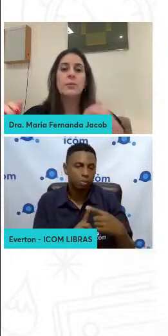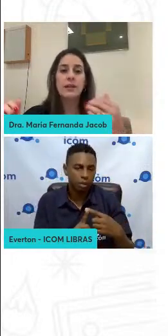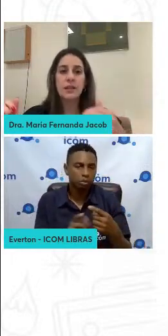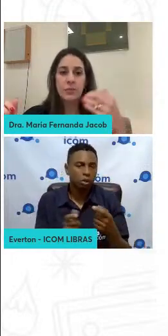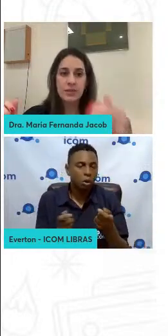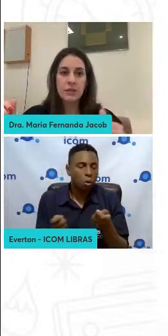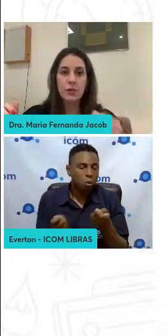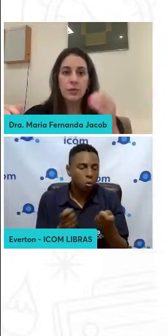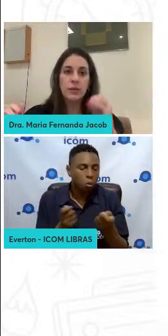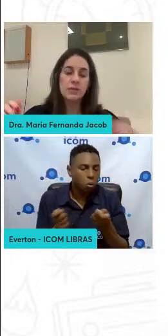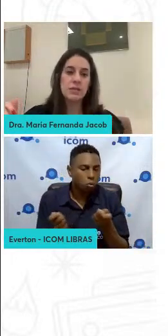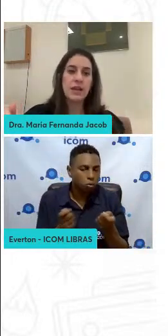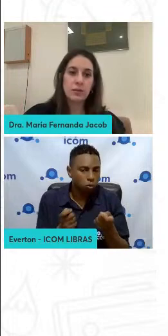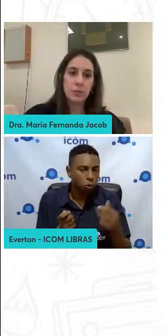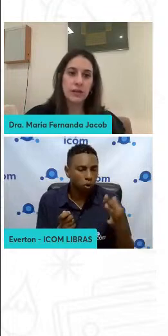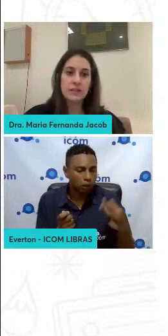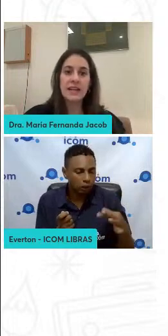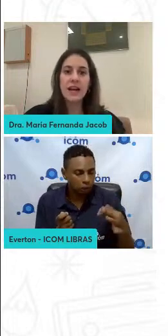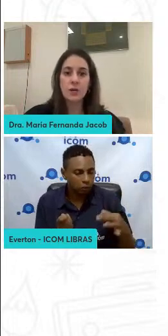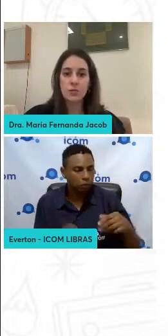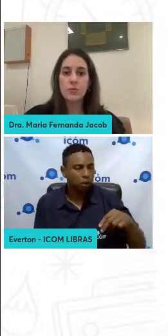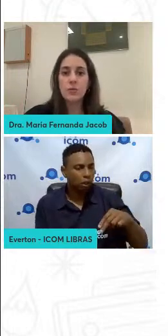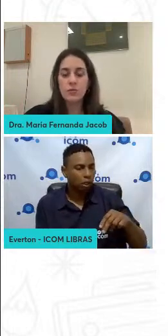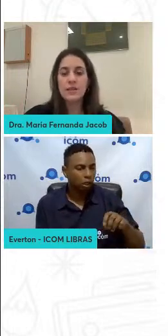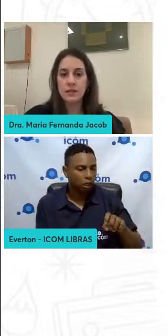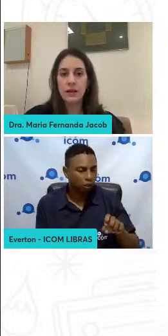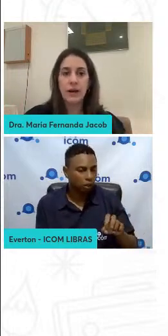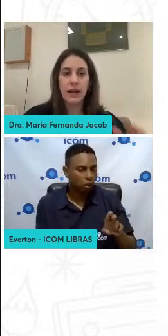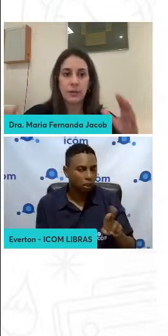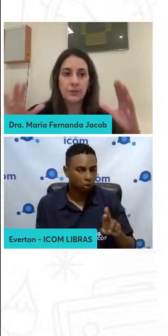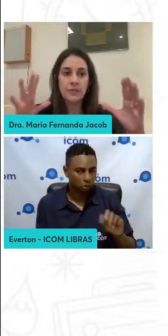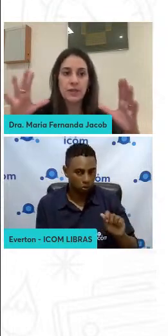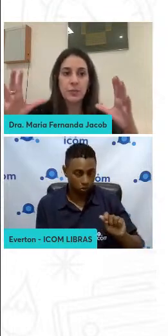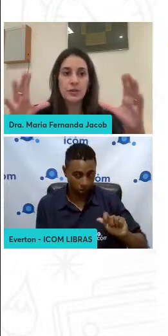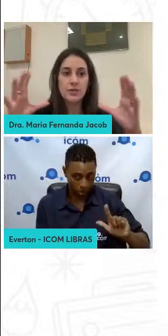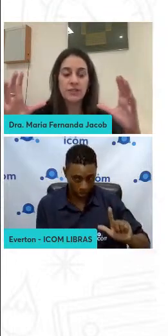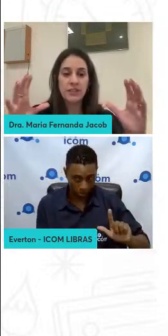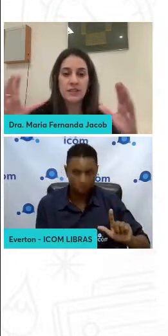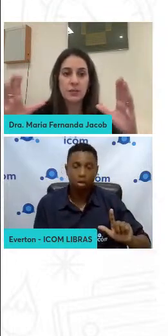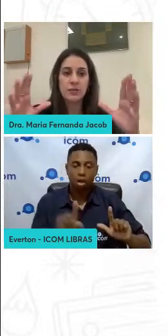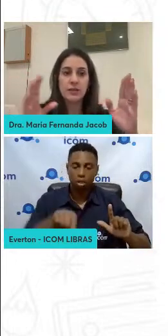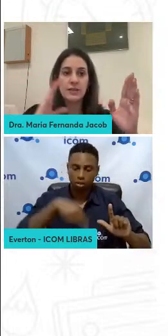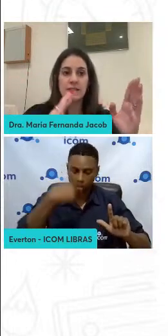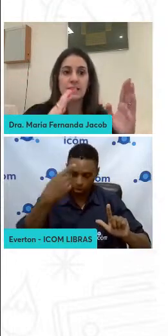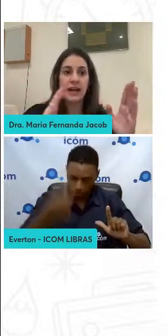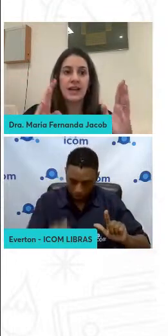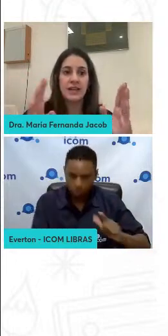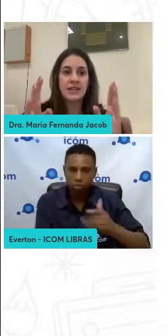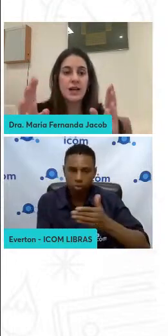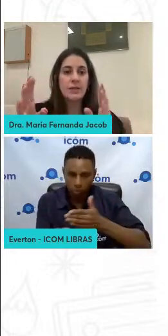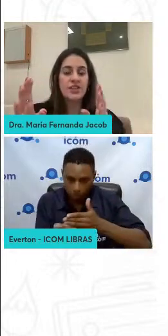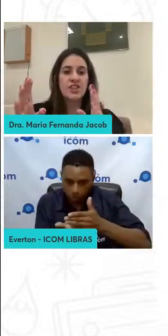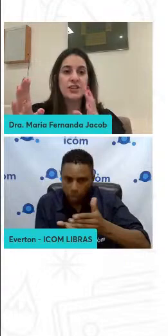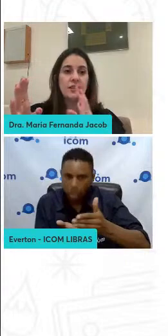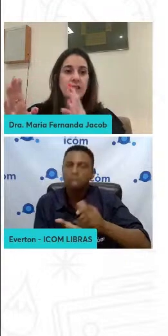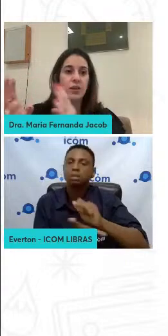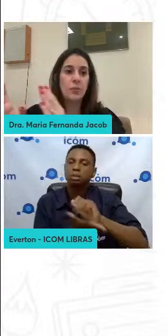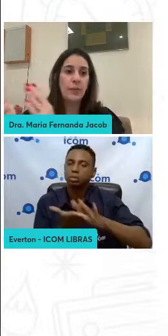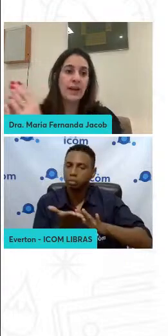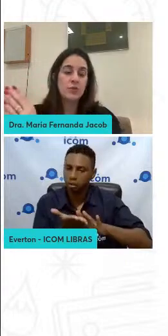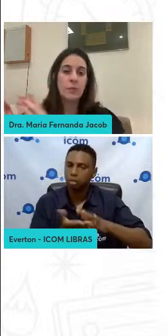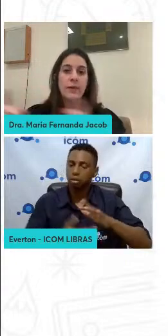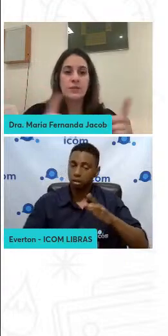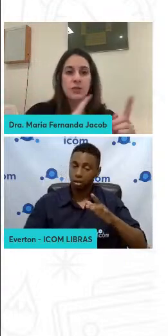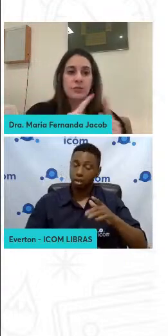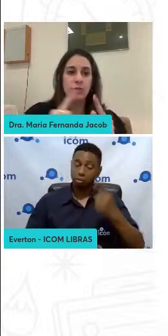neural, para depois saber o momento certo para entrar com esse trabalho. Então, por isso que a avaliação é muito necessária para a gente entender